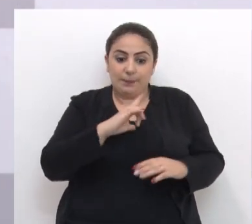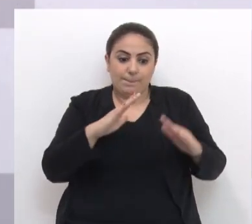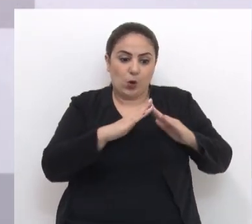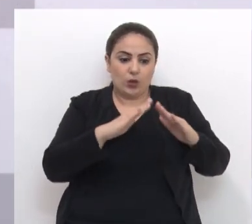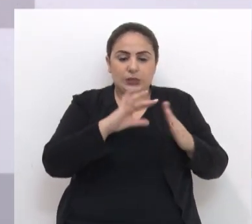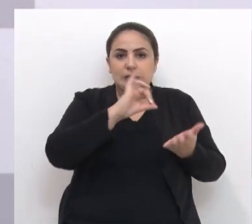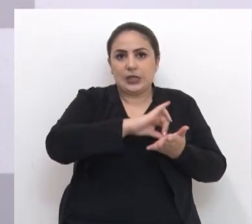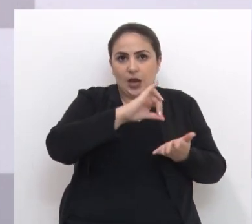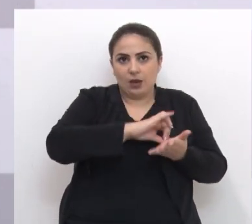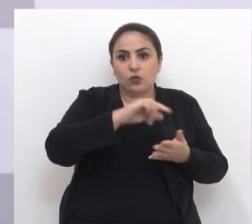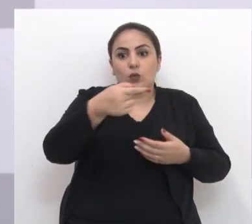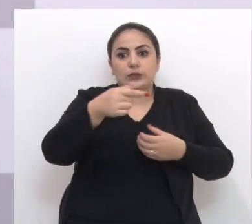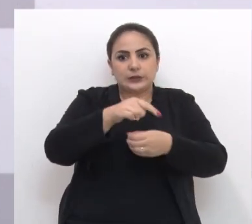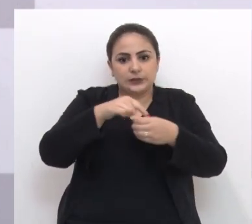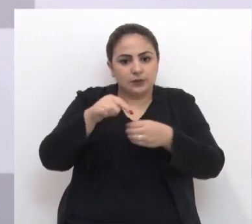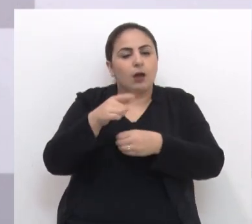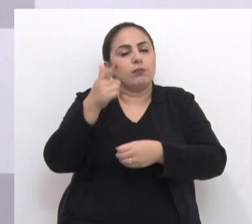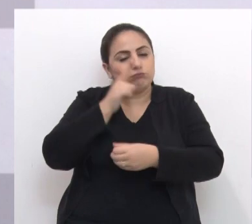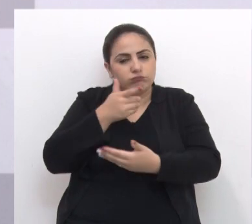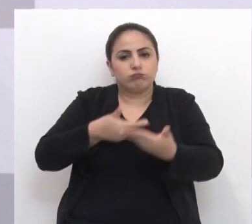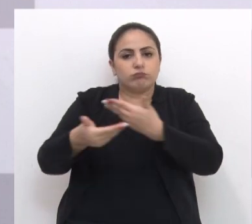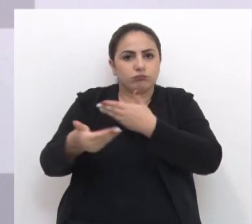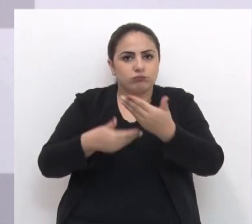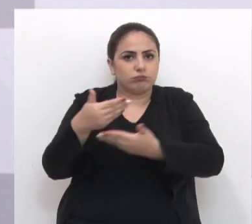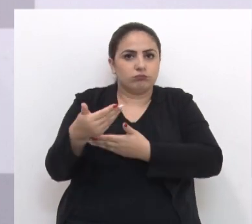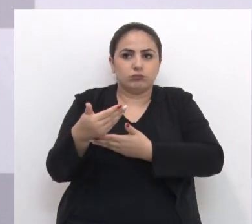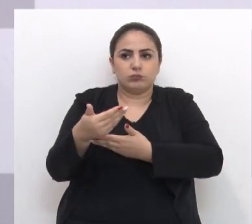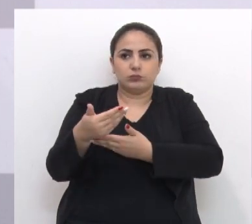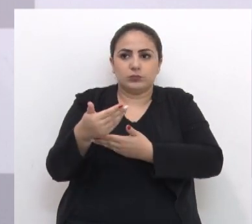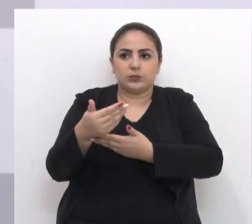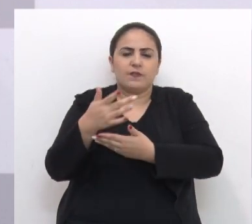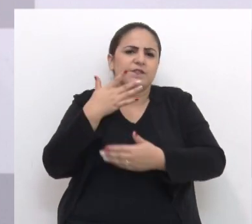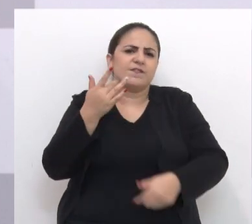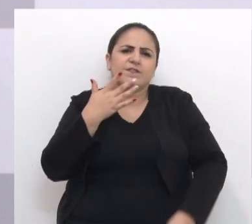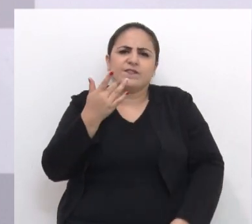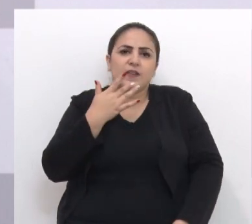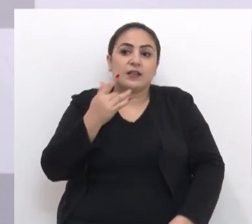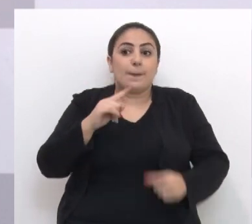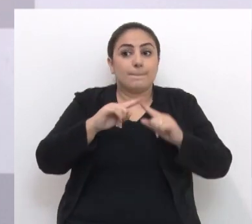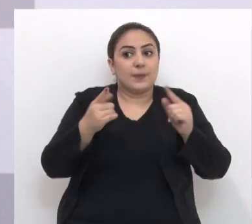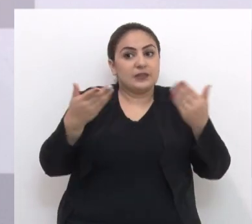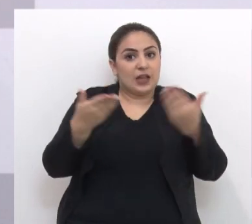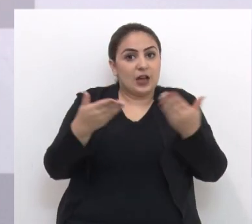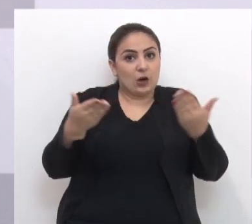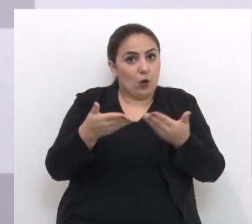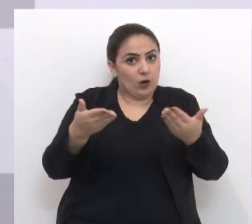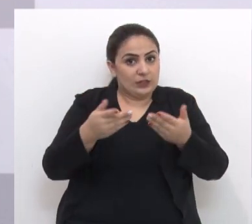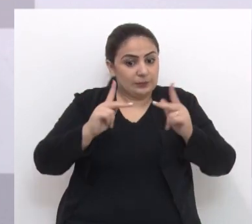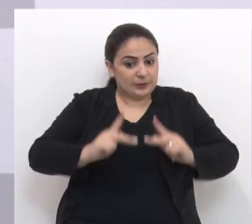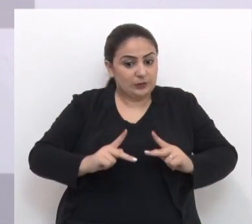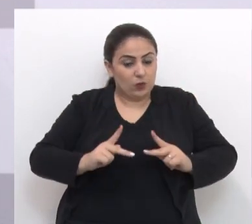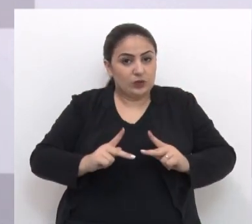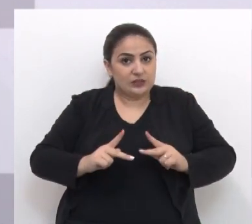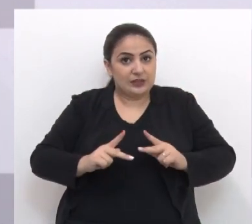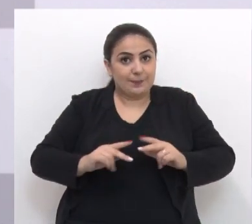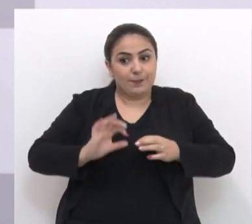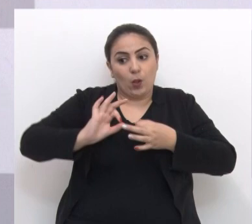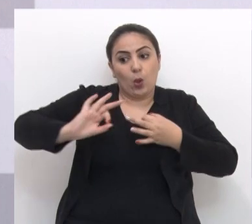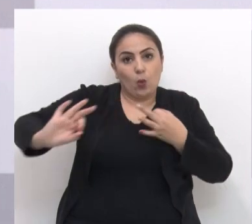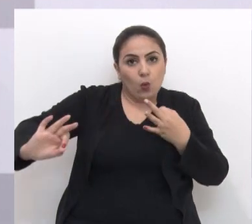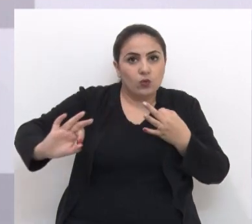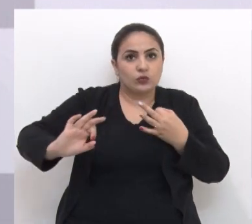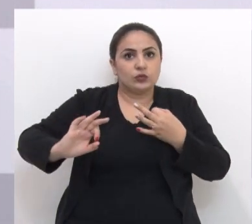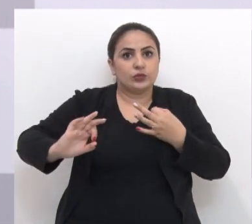nos centros, nas grandes cidades, será atendido com extrema facilidade. Agora, as periferias e as pequenas